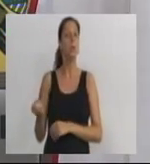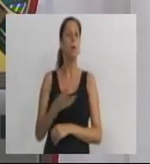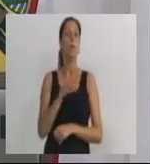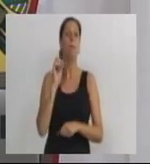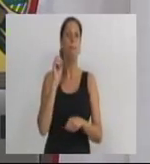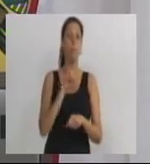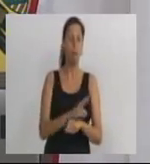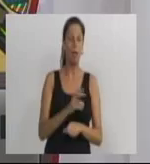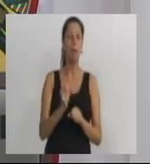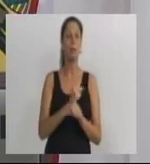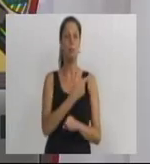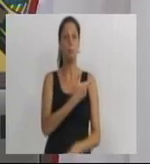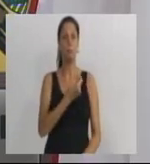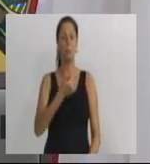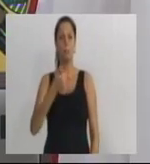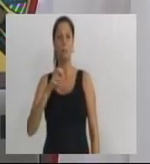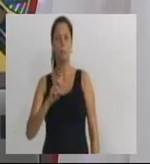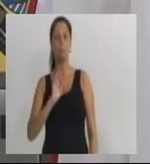em 2015,